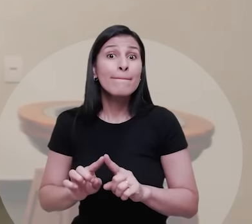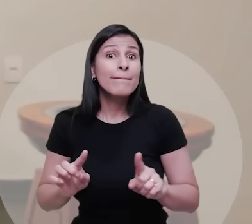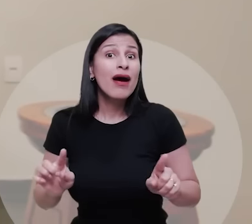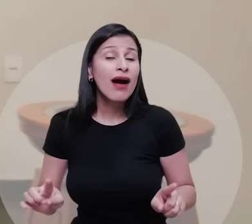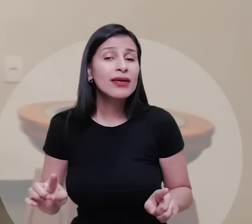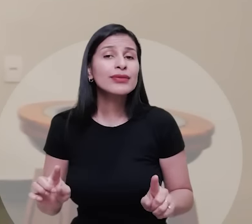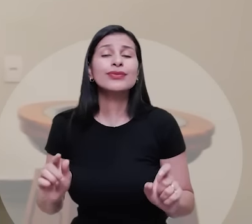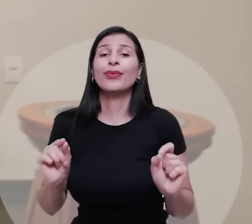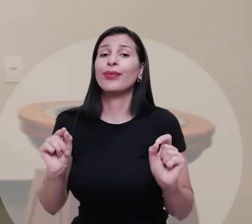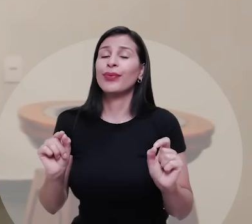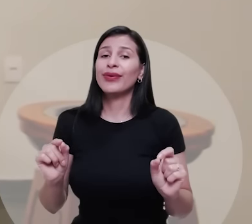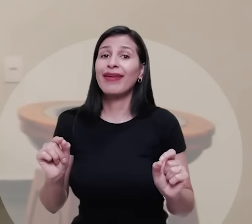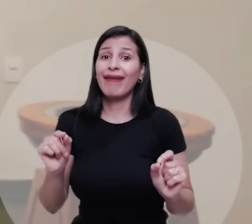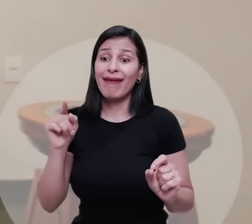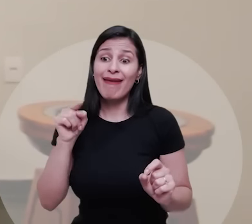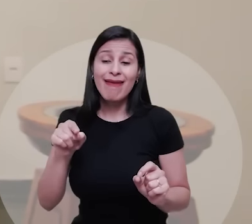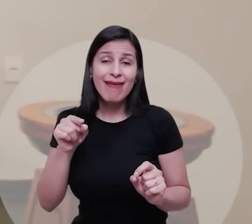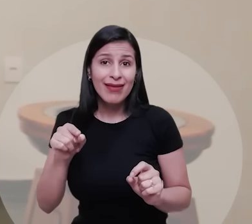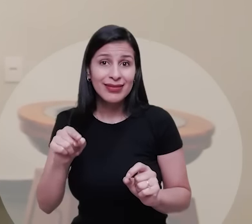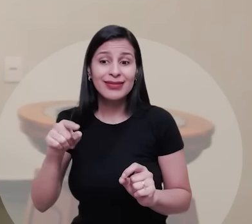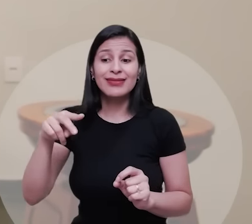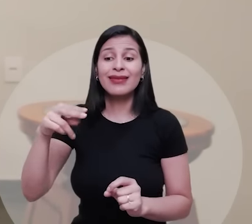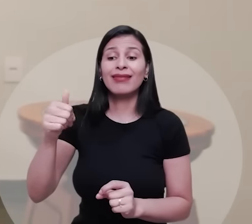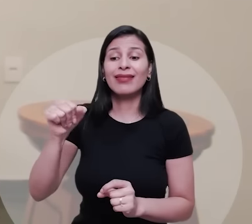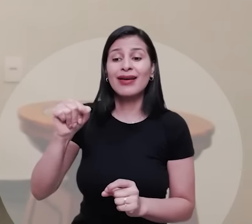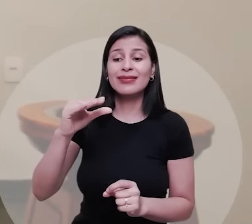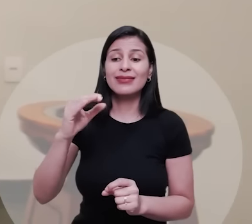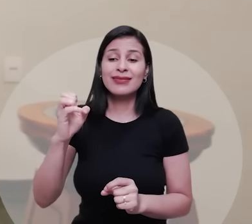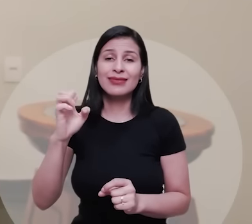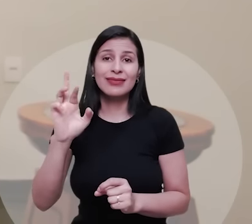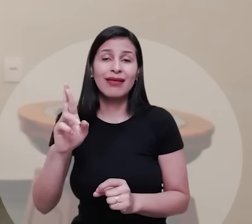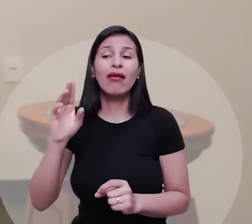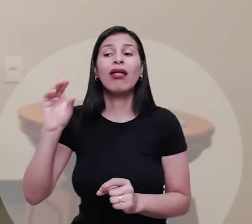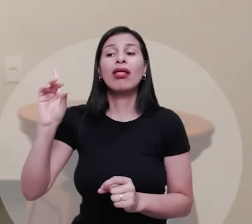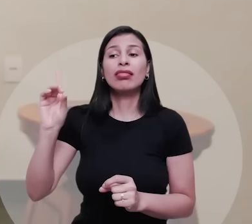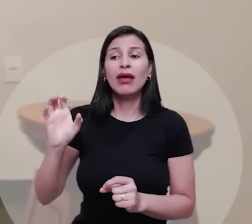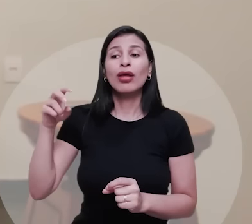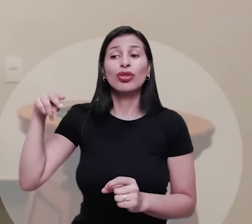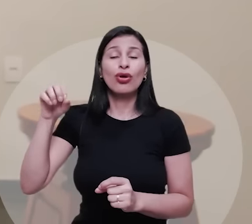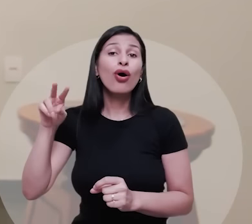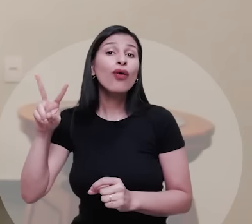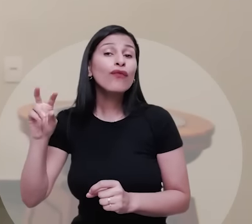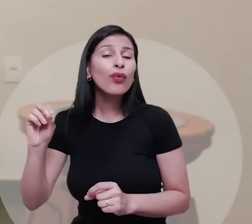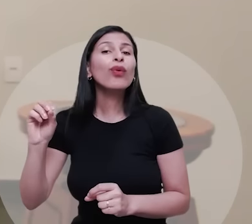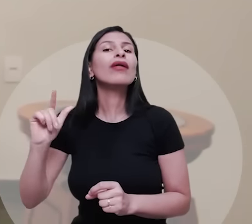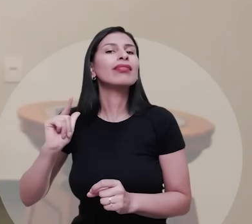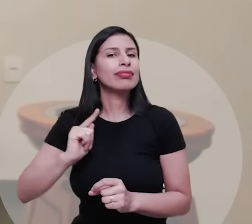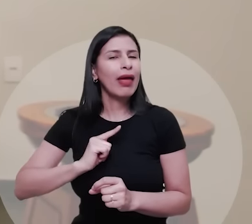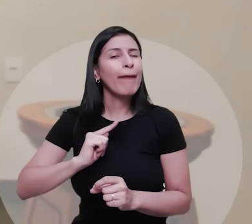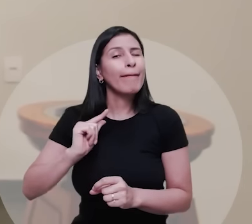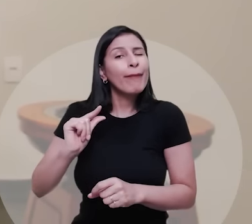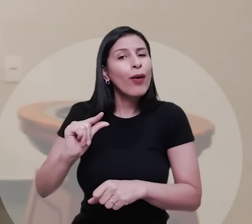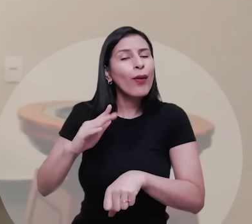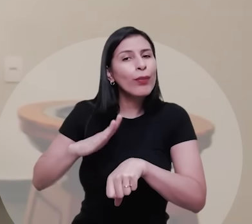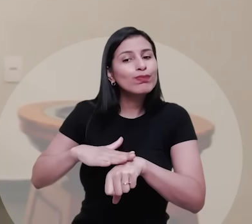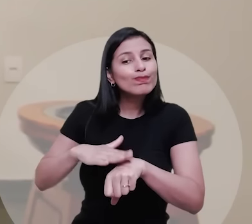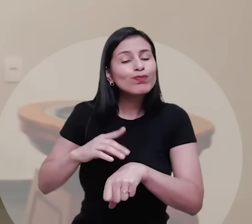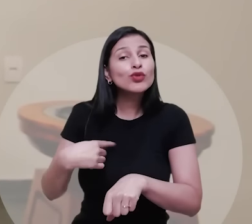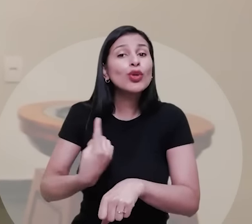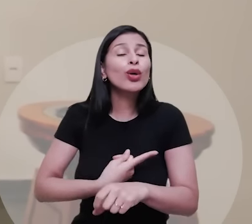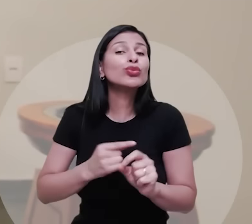novo nascimento tem uma contraparte nossa. Nós precisamos